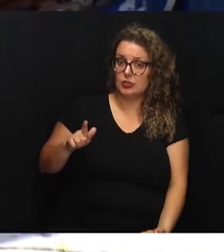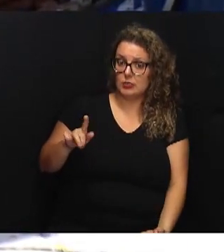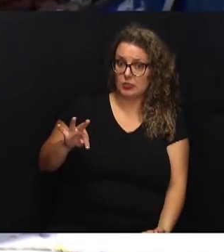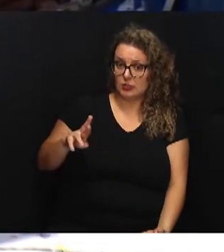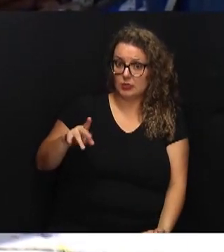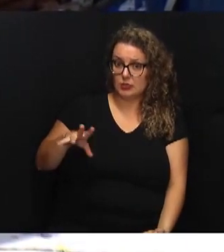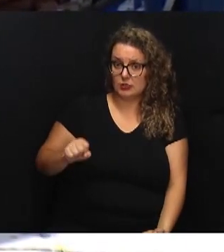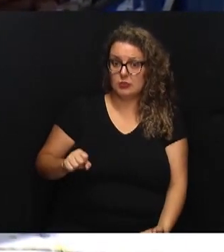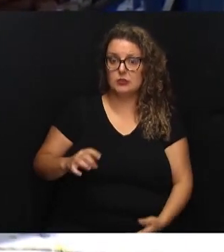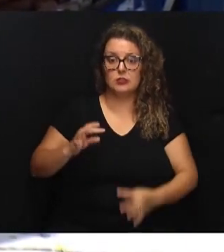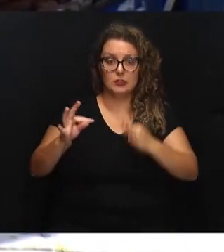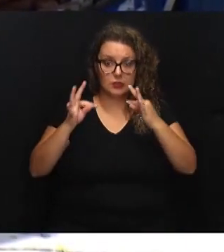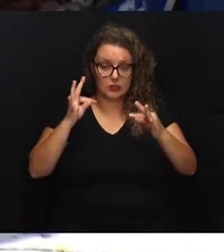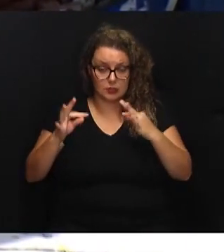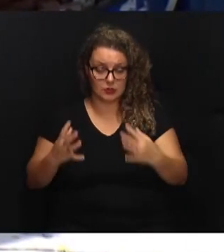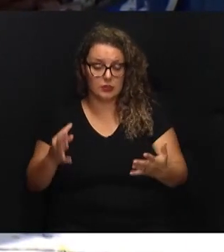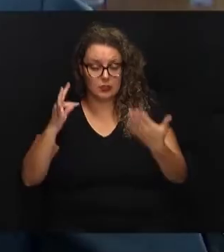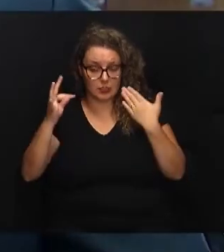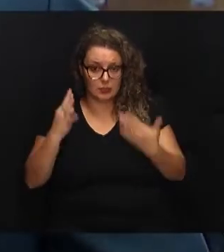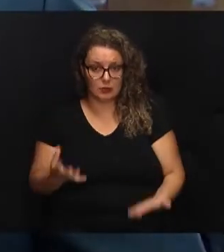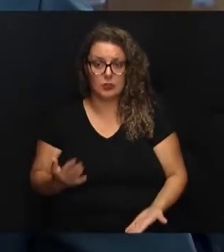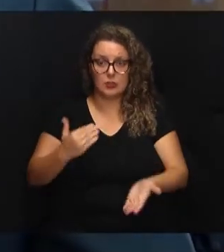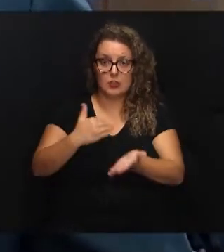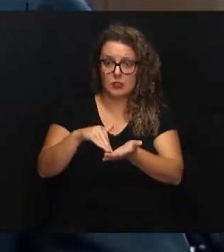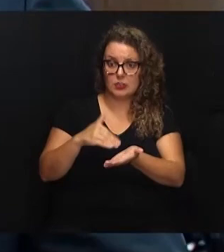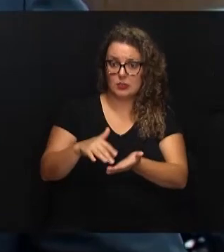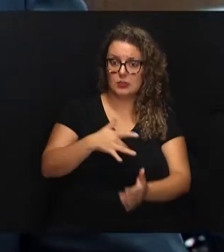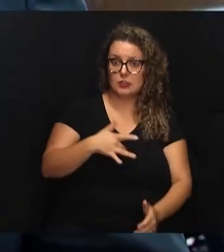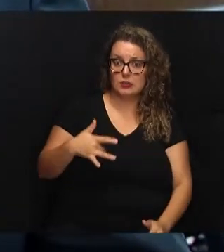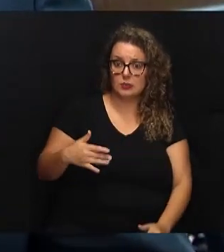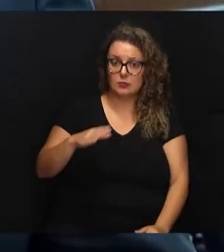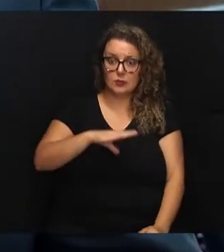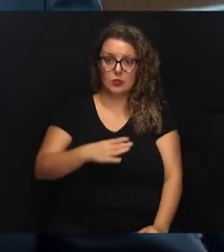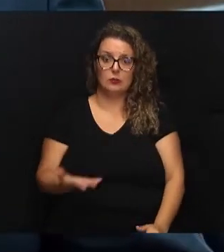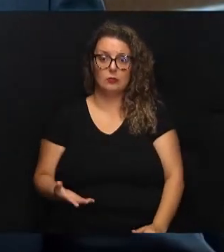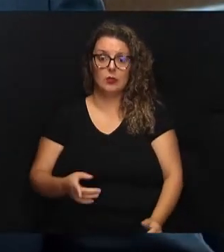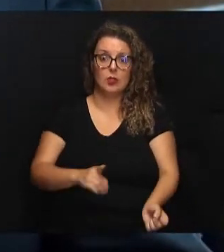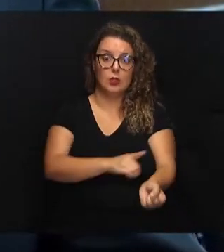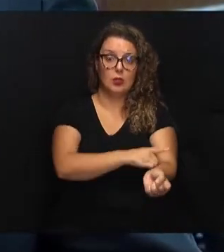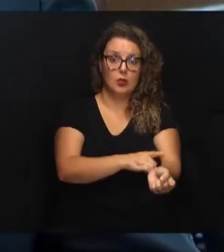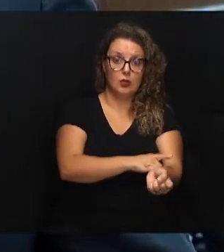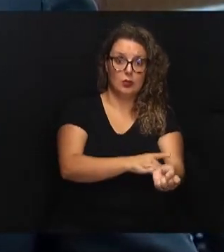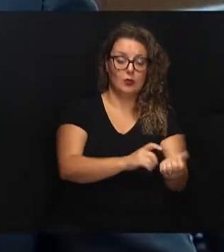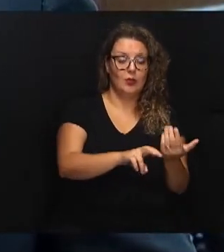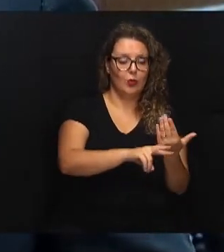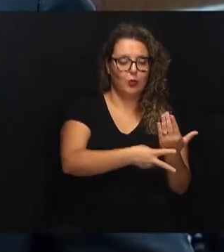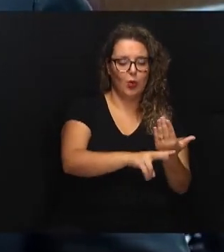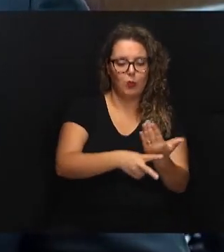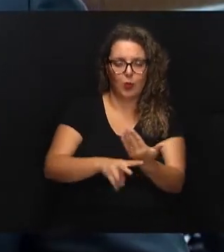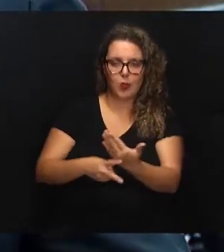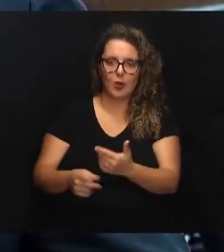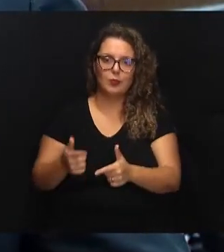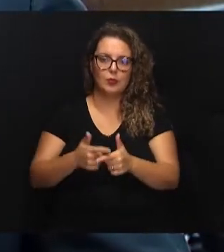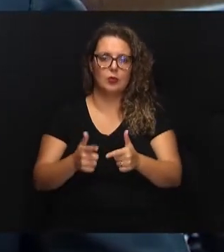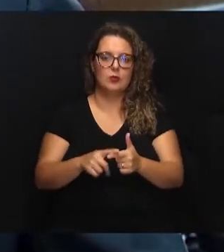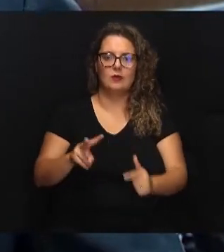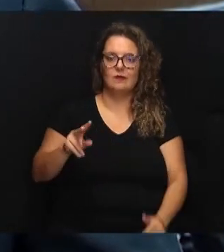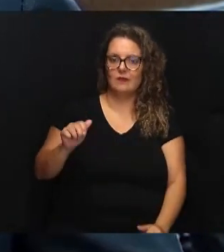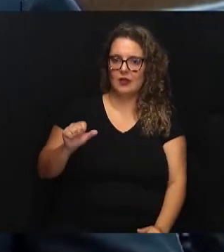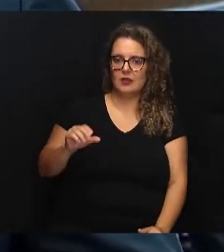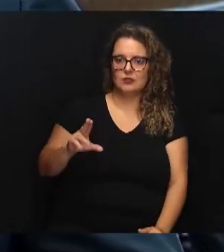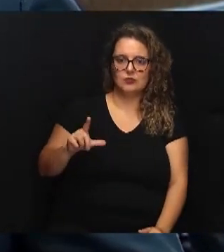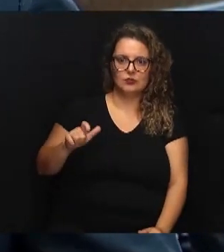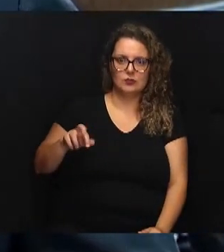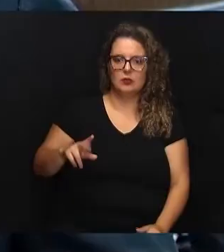da Secretaria Municipal de Saúde. A diabetes, ela leva a todos os outros problemas vasculares. Então ela pode trazer